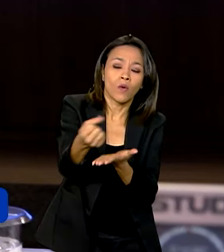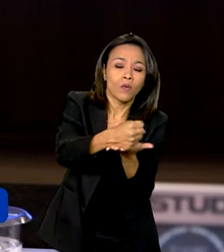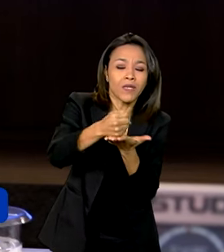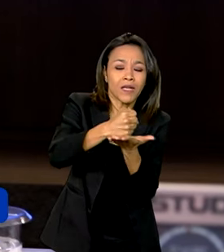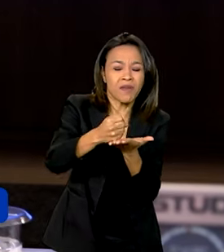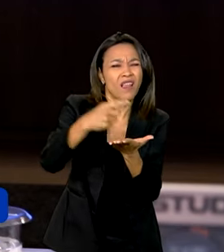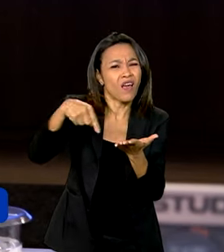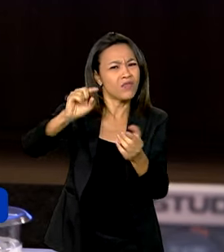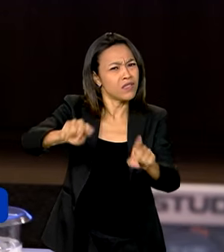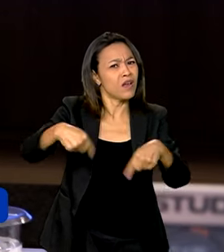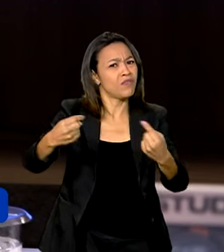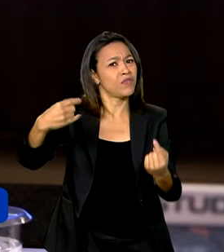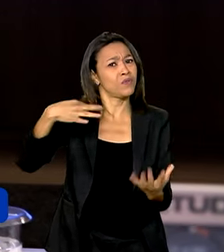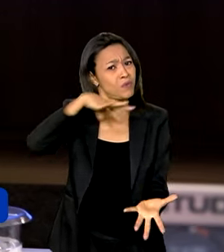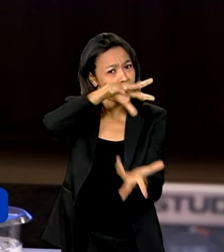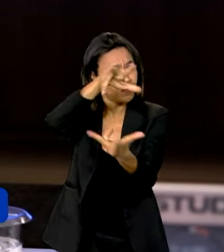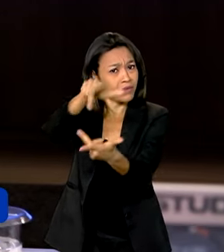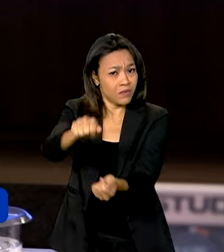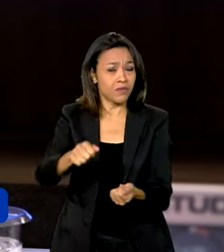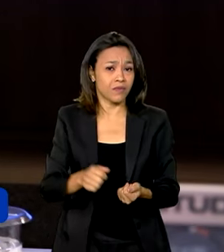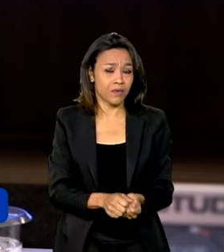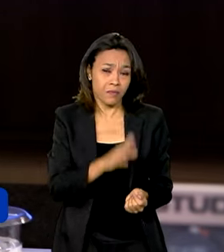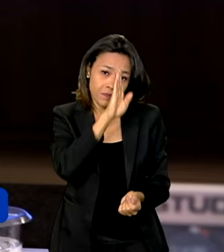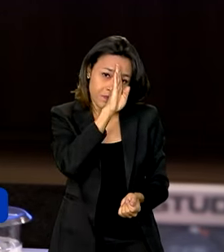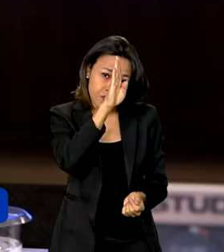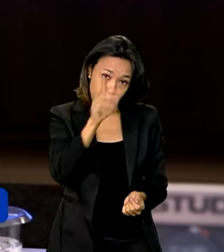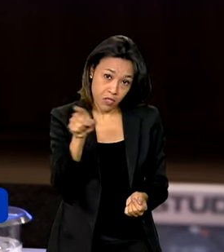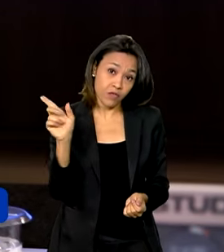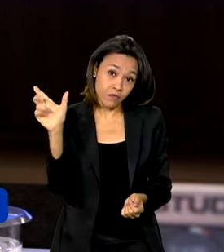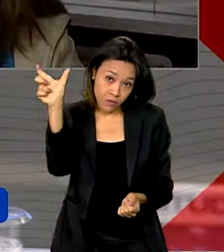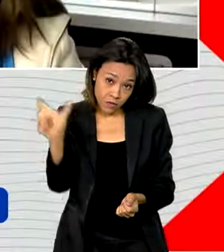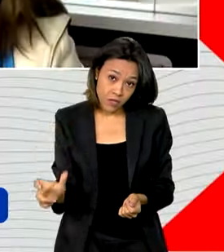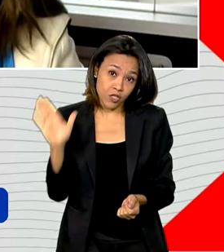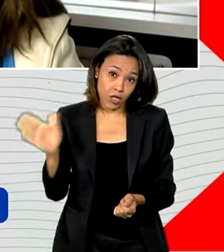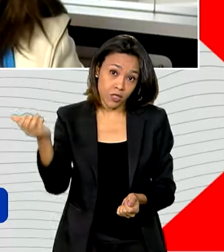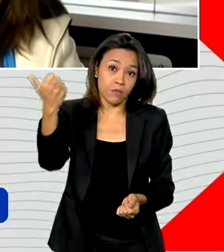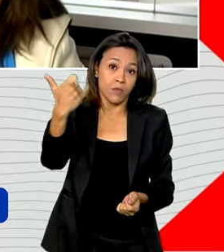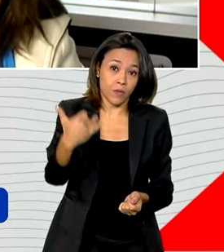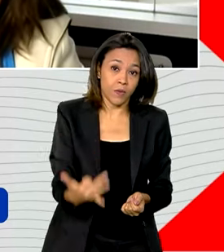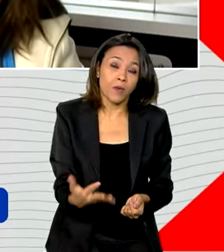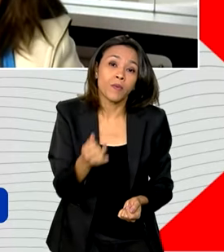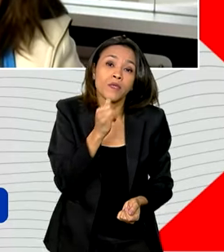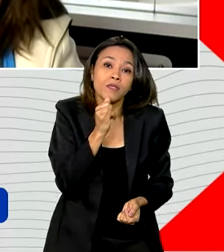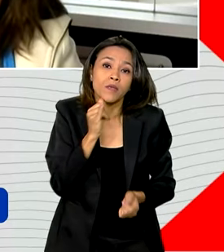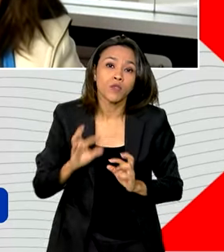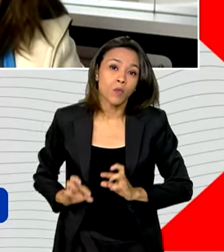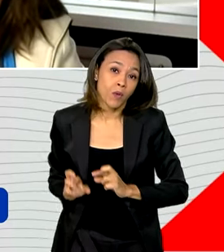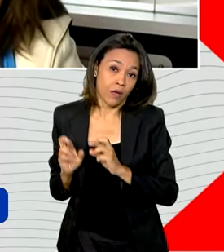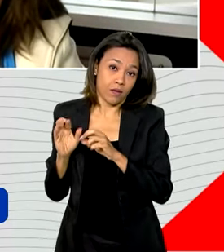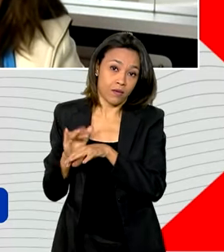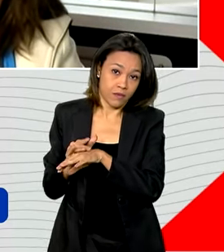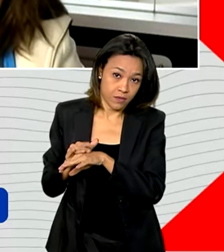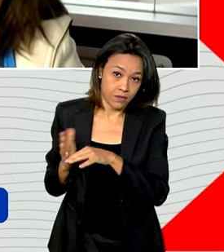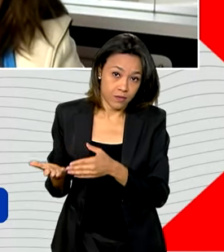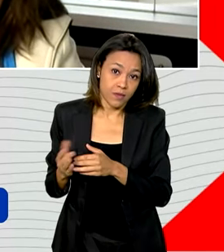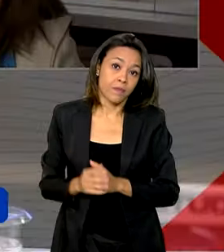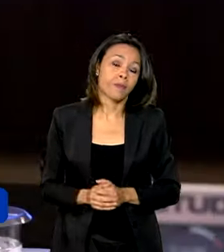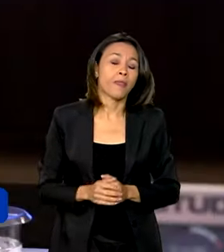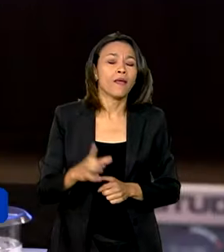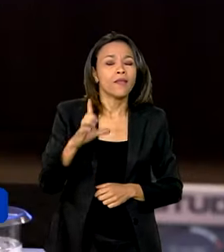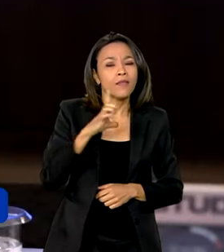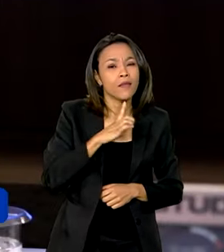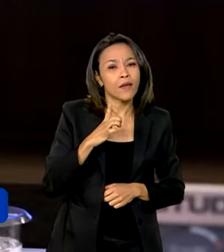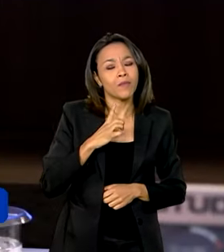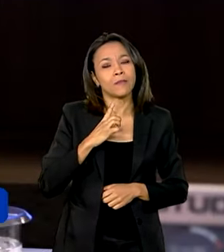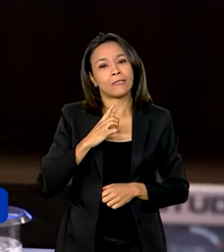mundo né Principalmente medicamentos como você mencionou Roberta que é o caso do Câncer nós temos trabalhado de uma